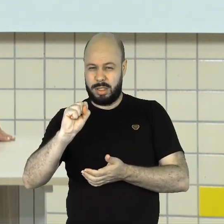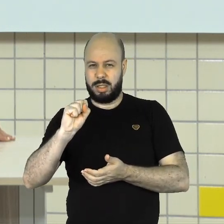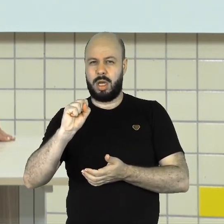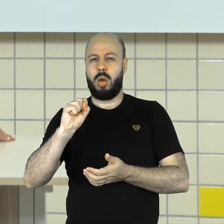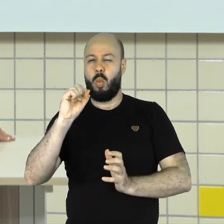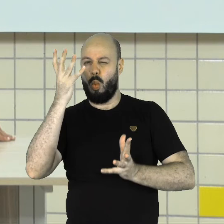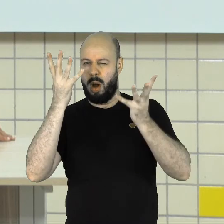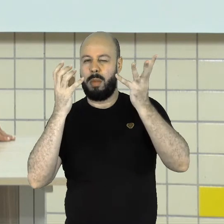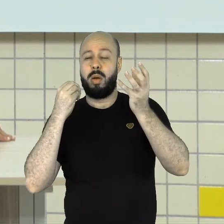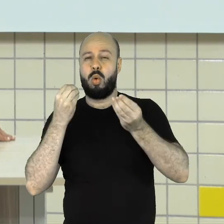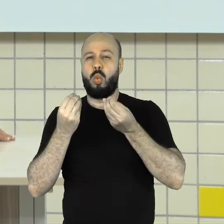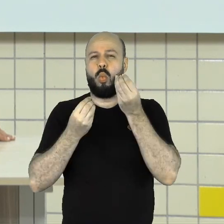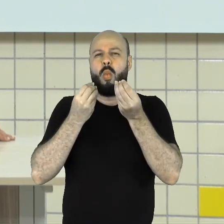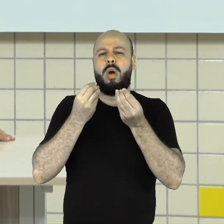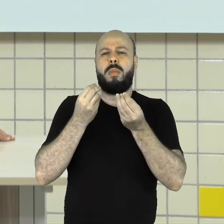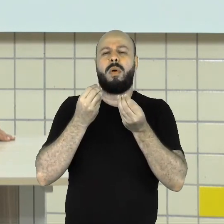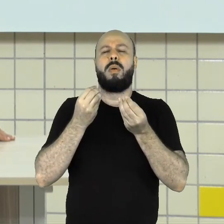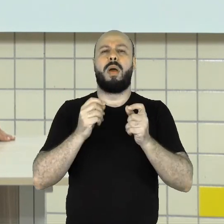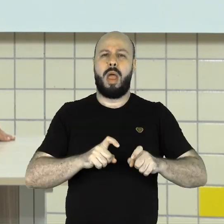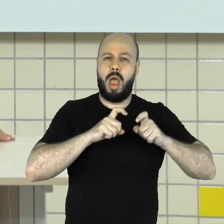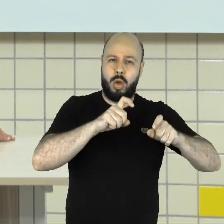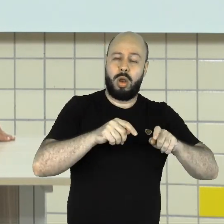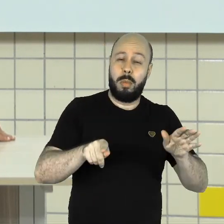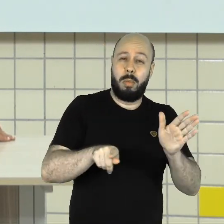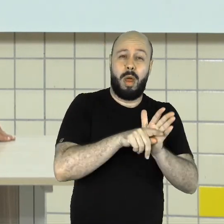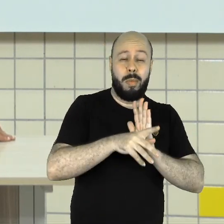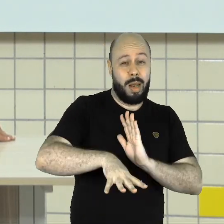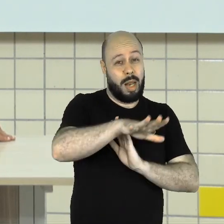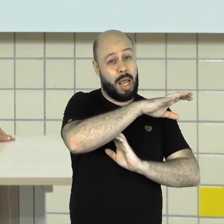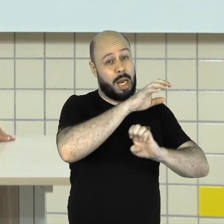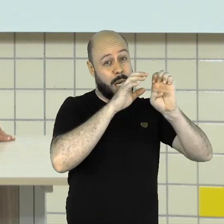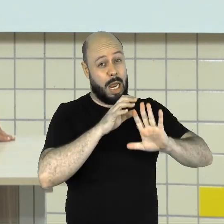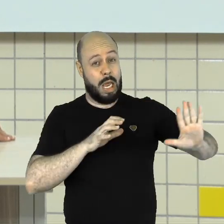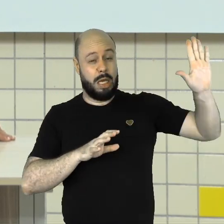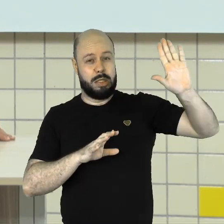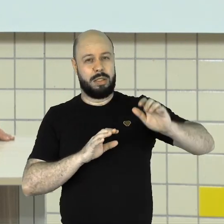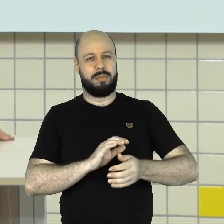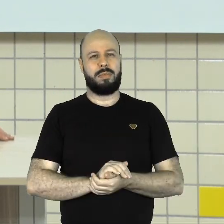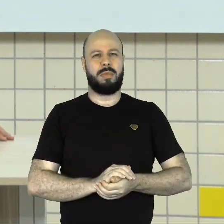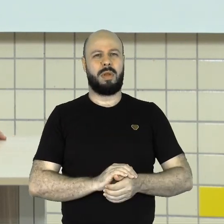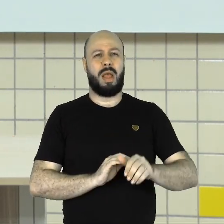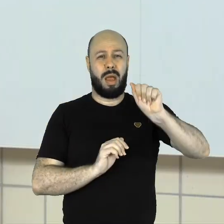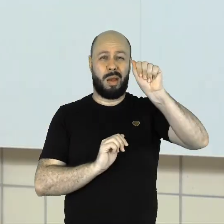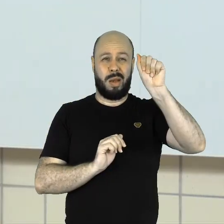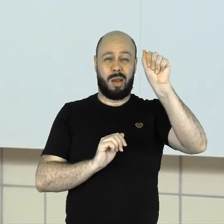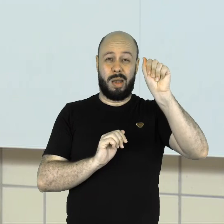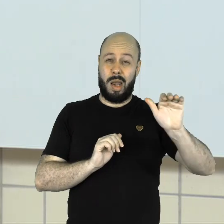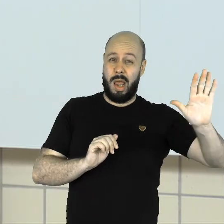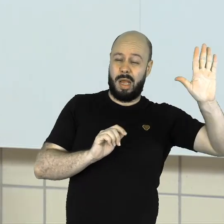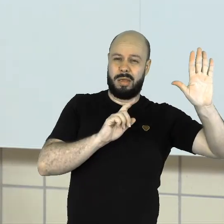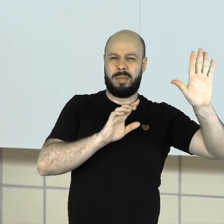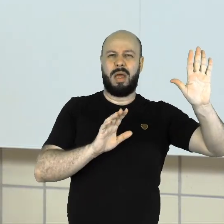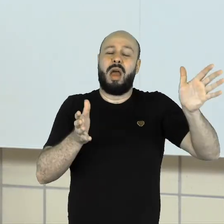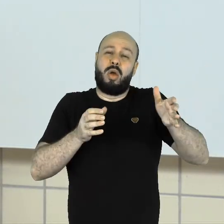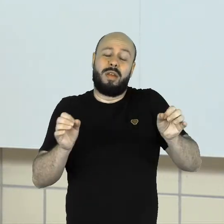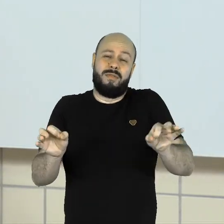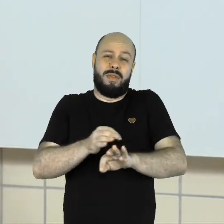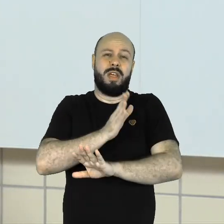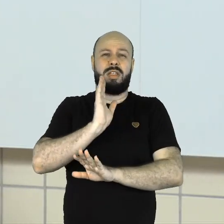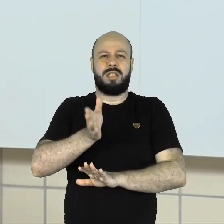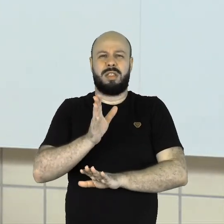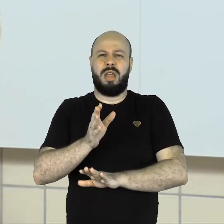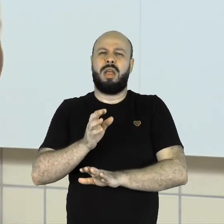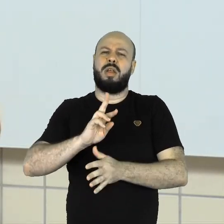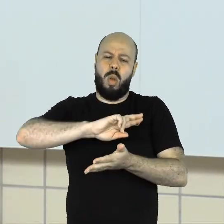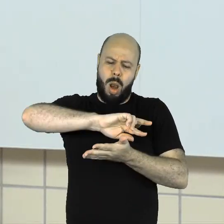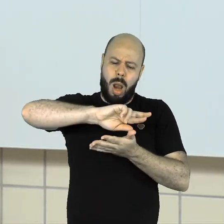de quando vai ser desenvolvida a agricultura na Ásia, ok? E naquela região. Eu gostaria de encerrar por hoje, trouxe